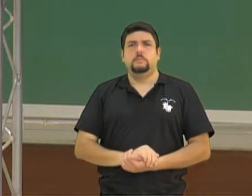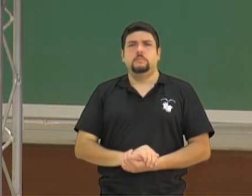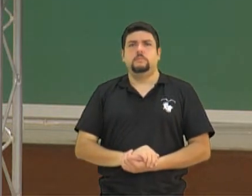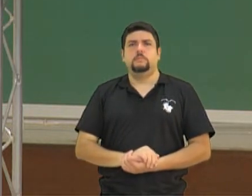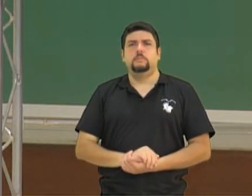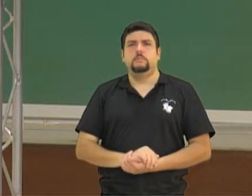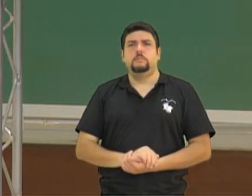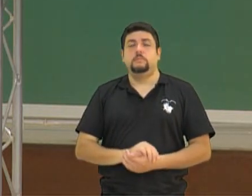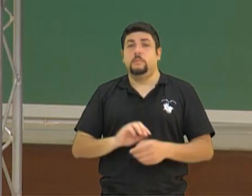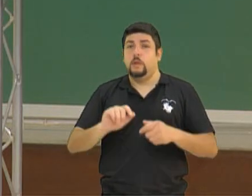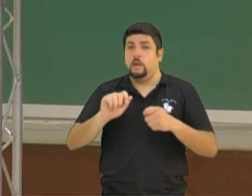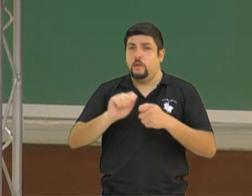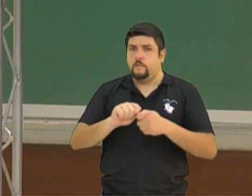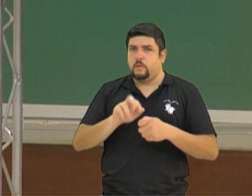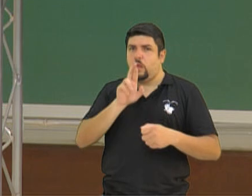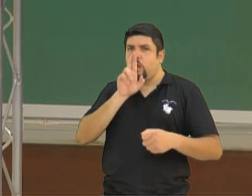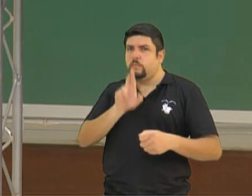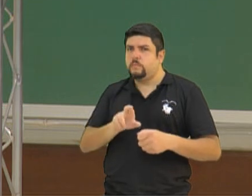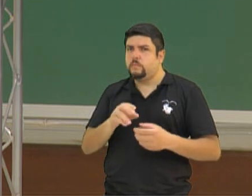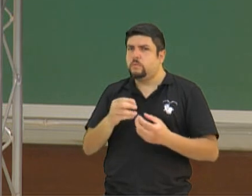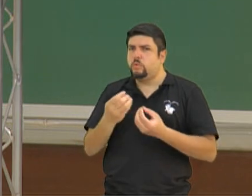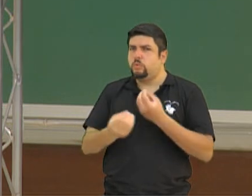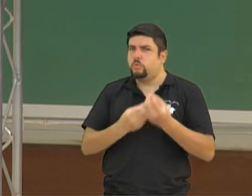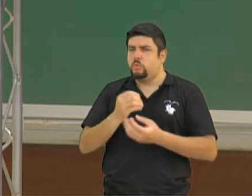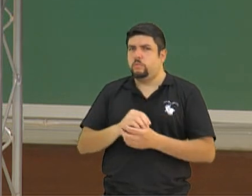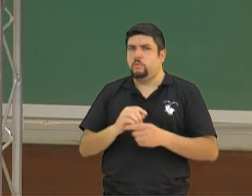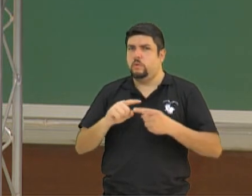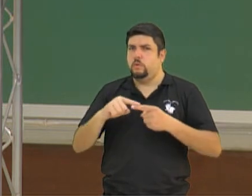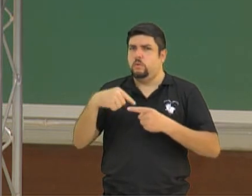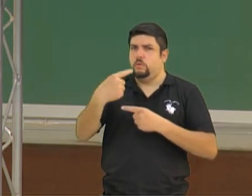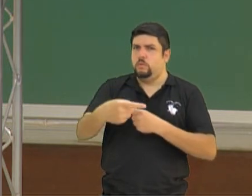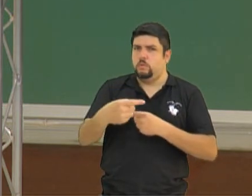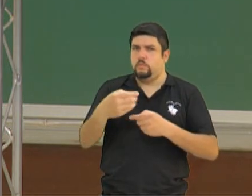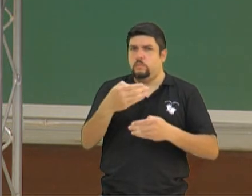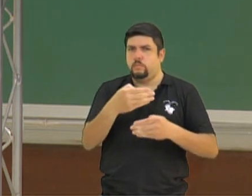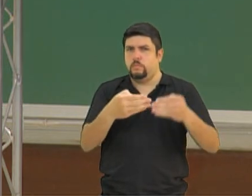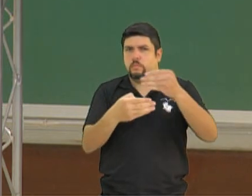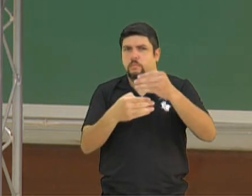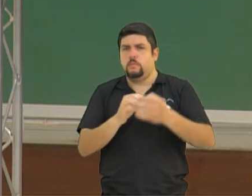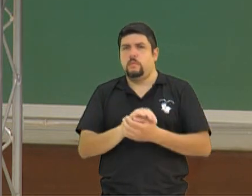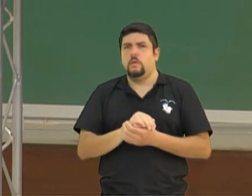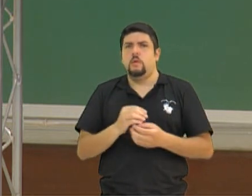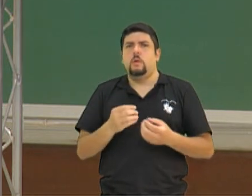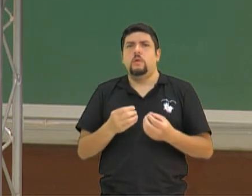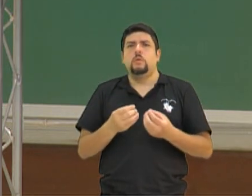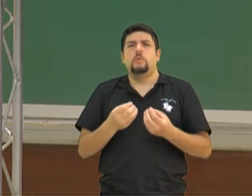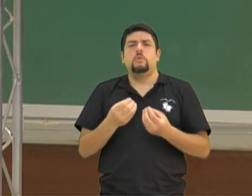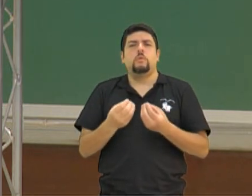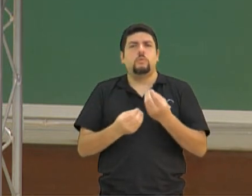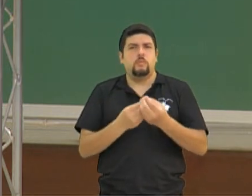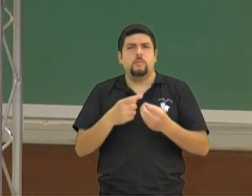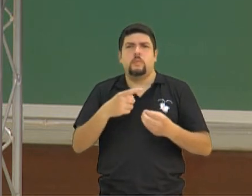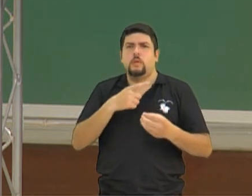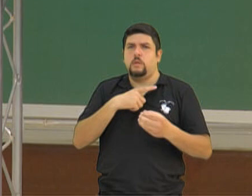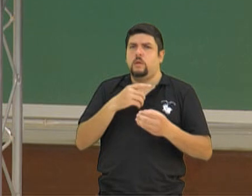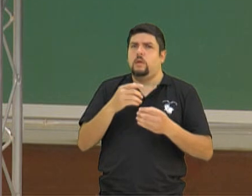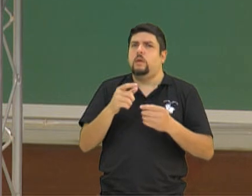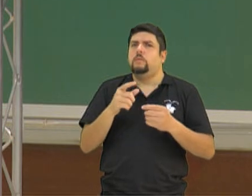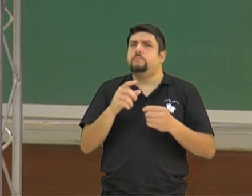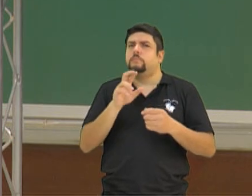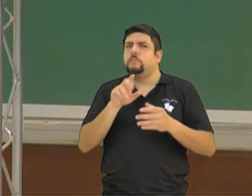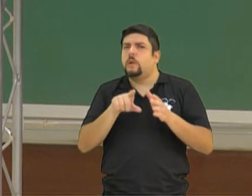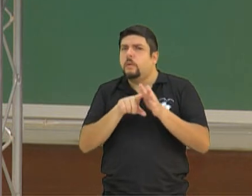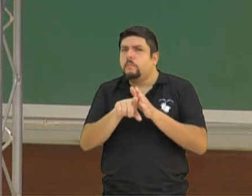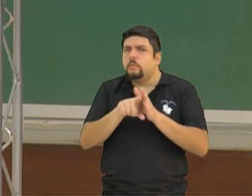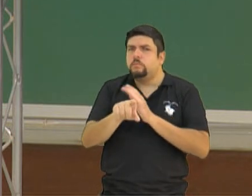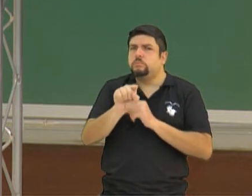out. Faça um quiz e descubra. Então no próximo slide vai ter algumas perguntas sobre ela para você poder responder, para você poder